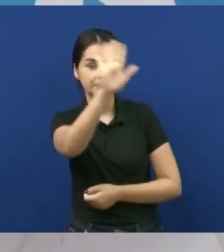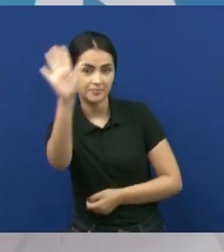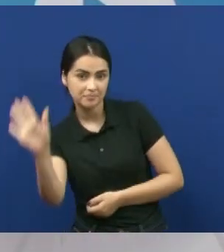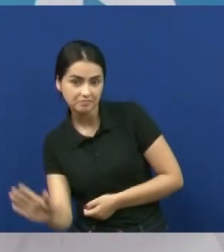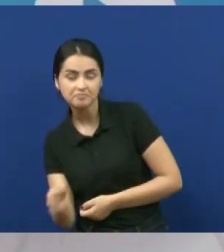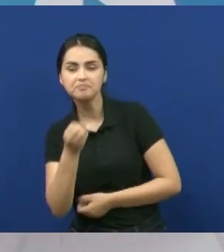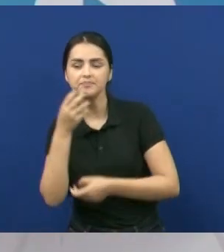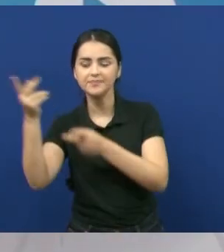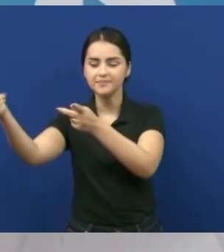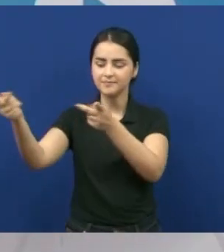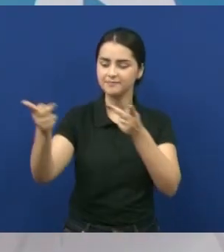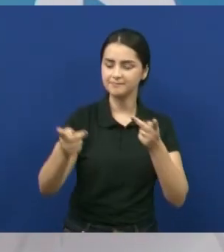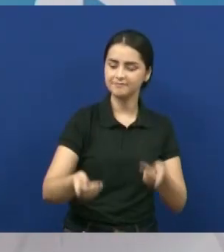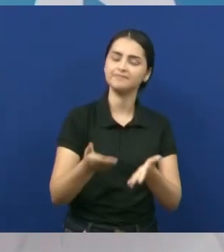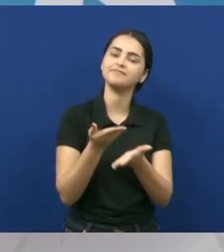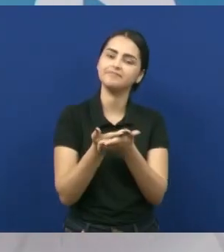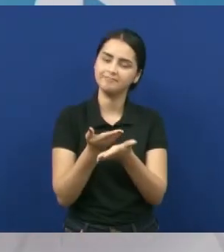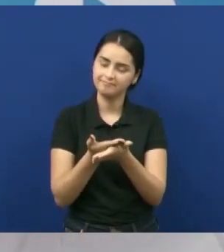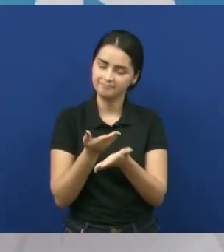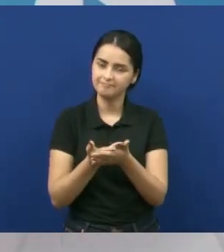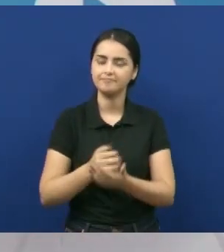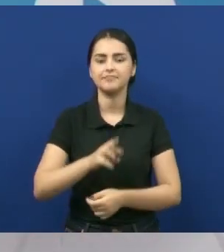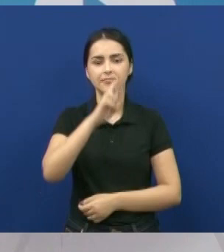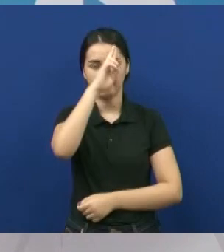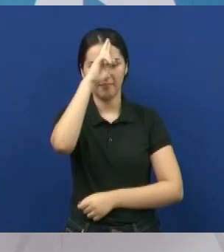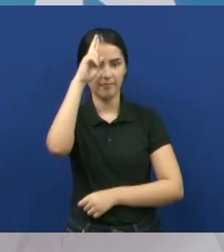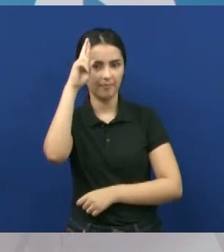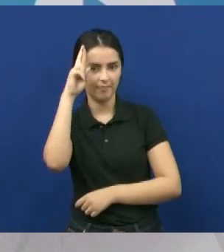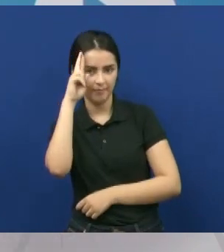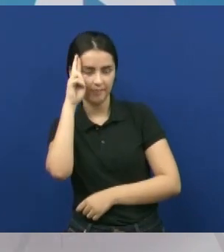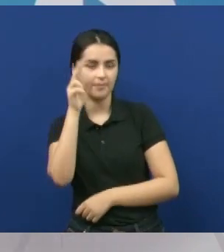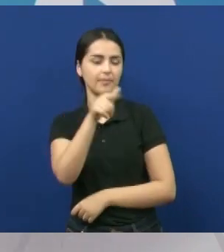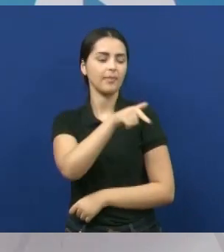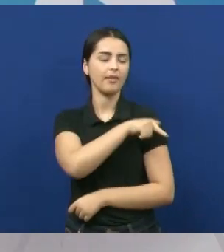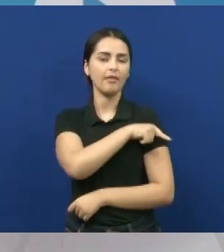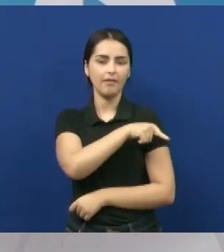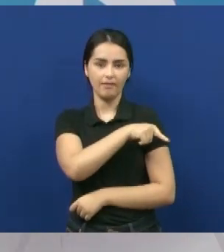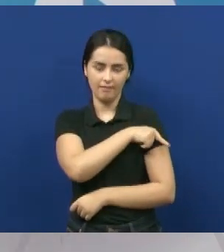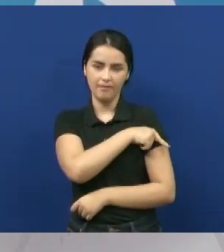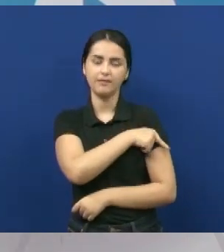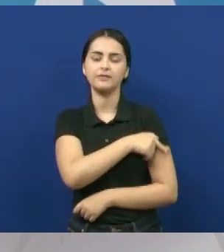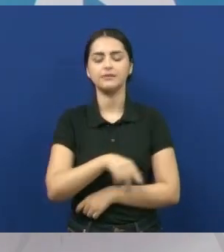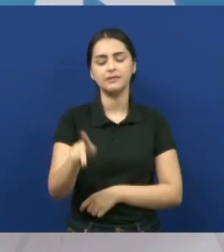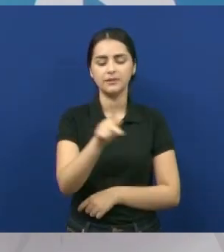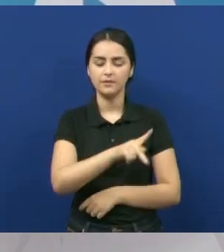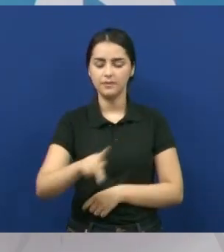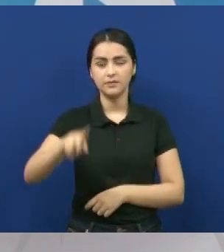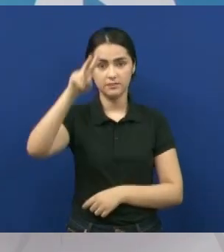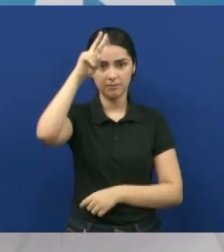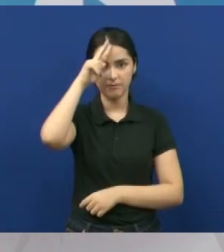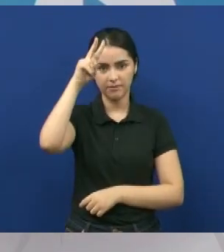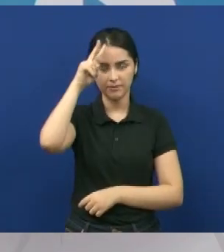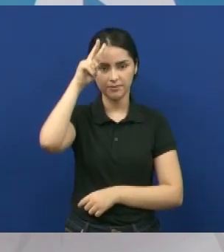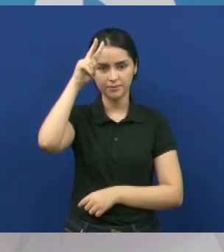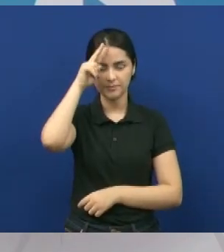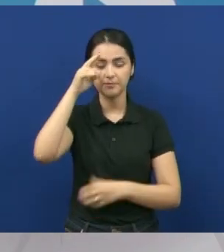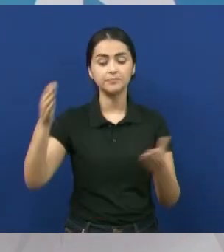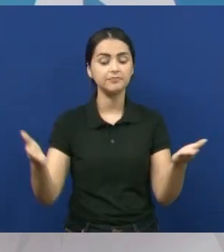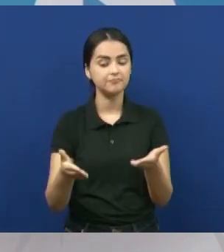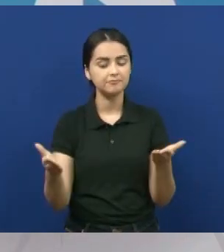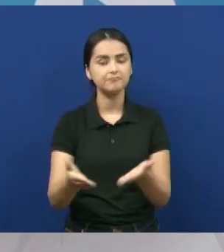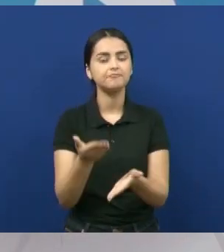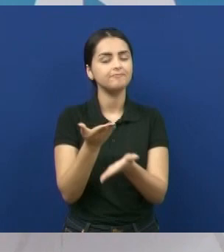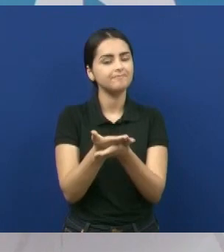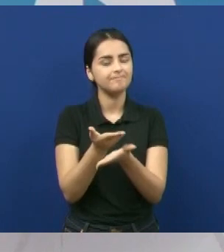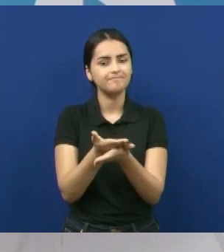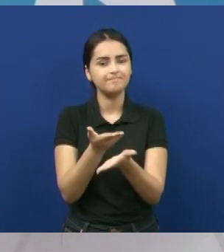Olá, sejam bem-vindos a mais uma aula de História do 7º ano. Eu sou a professora Wanderleia e hoje nós